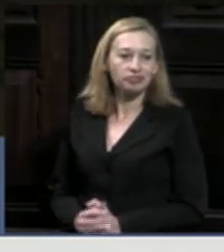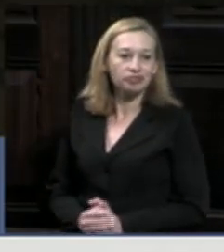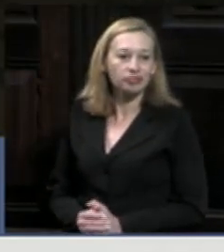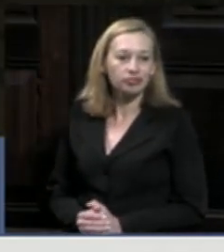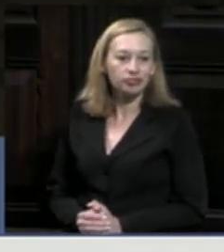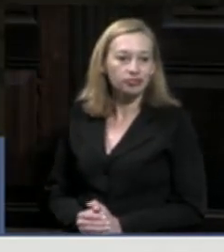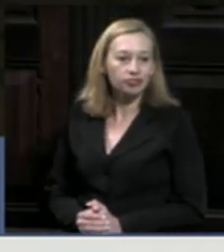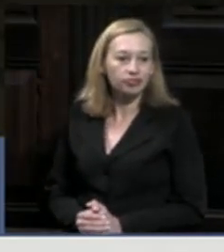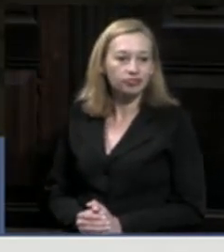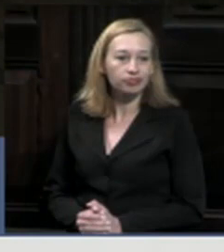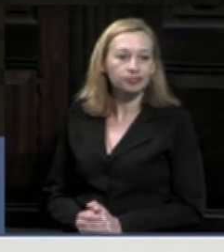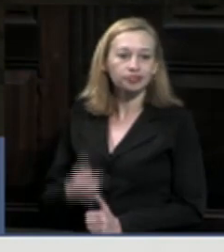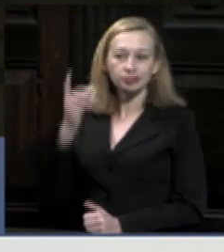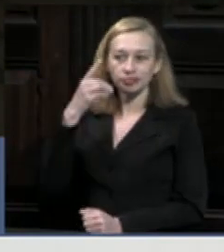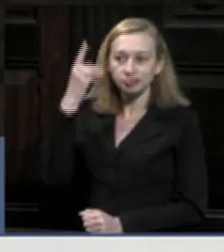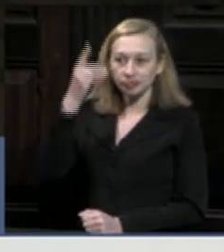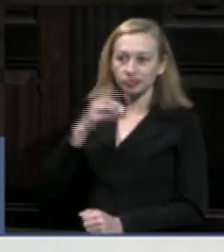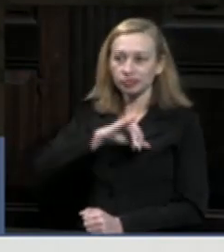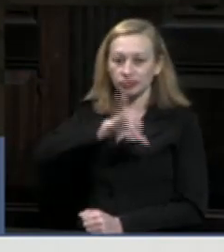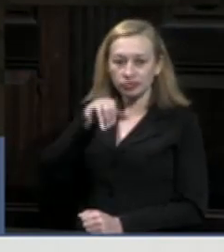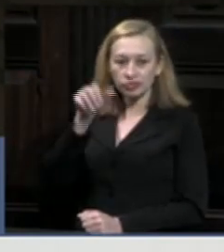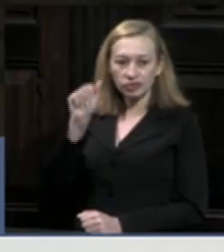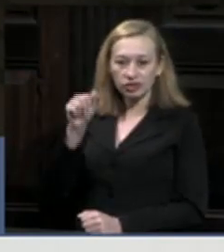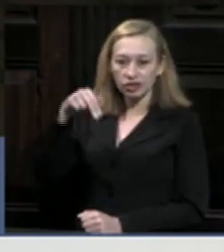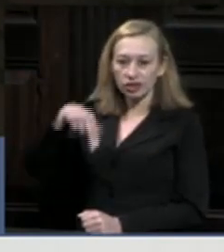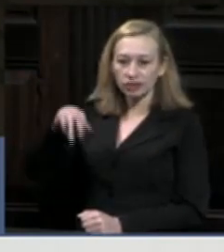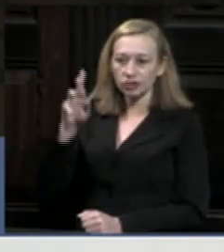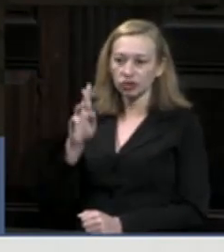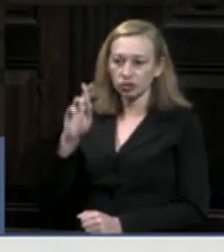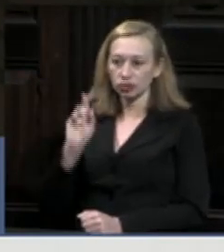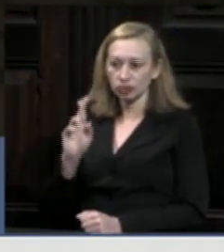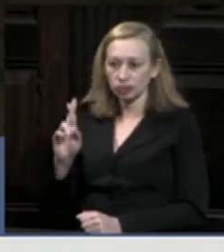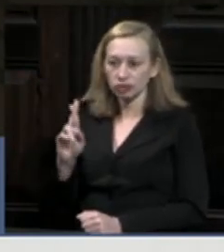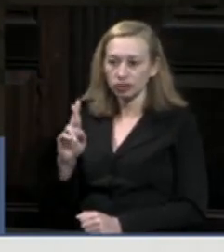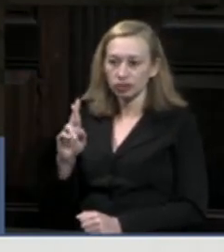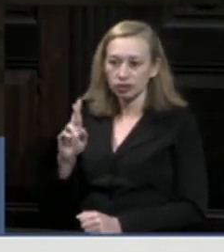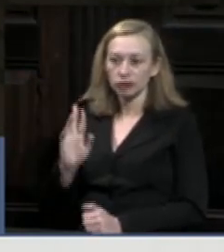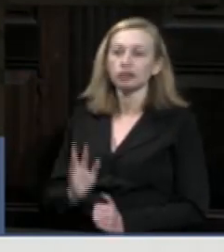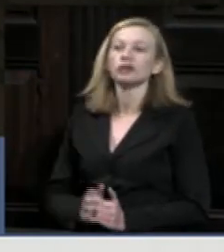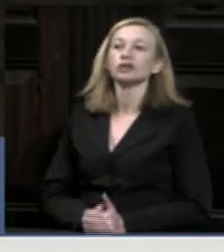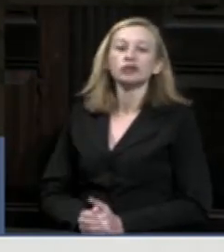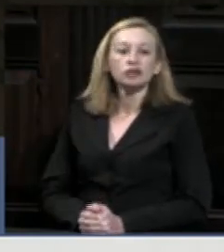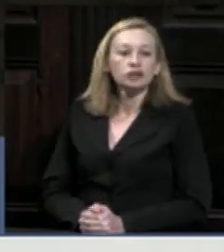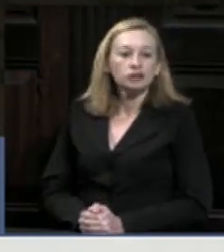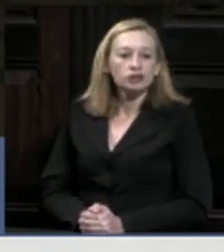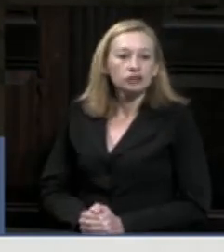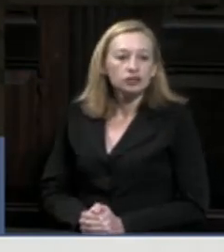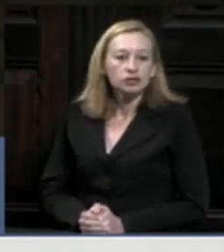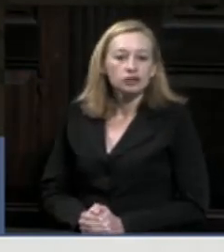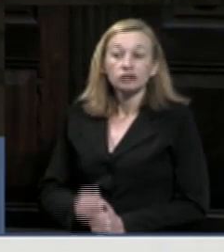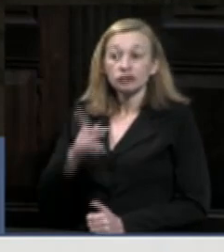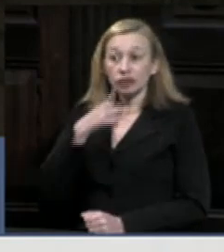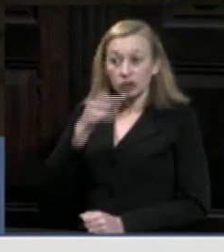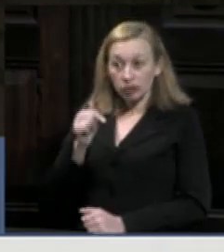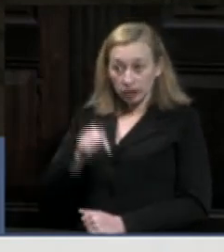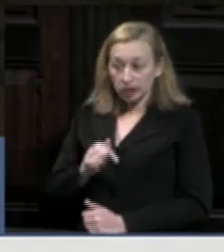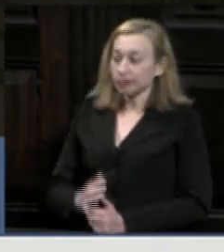o deputado jânio mendes fez um discurso aqui